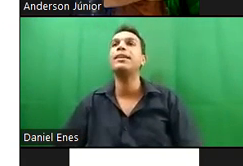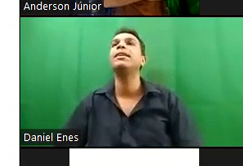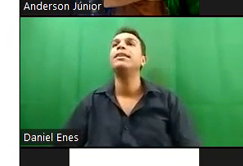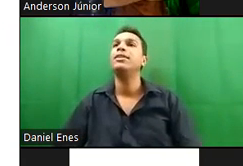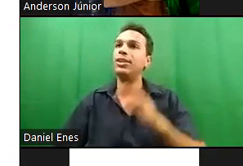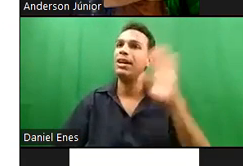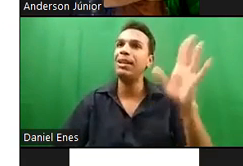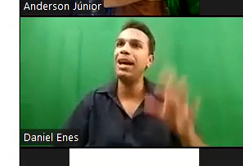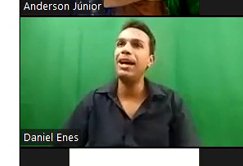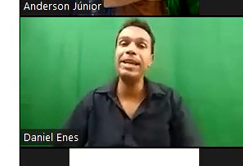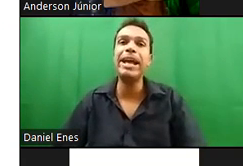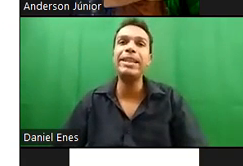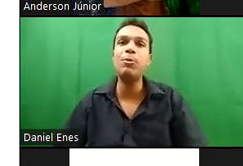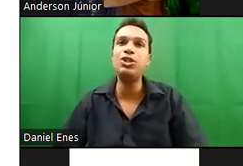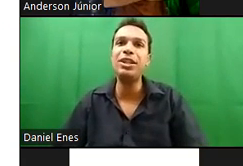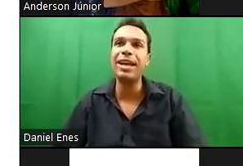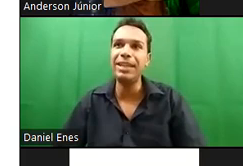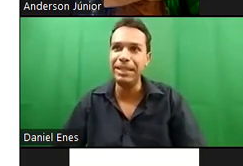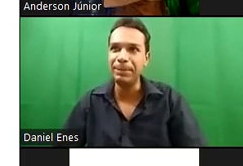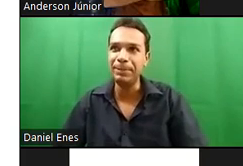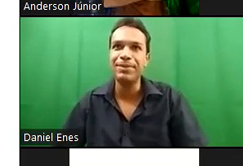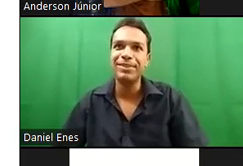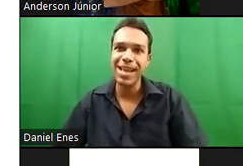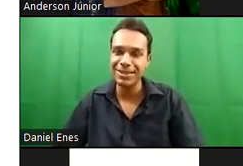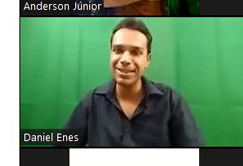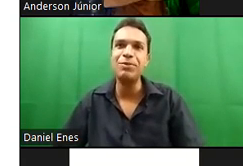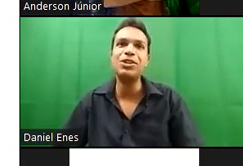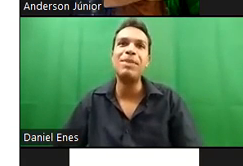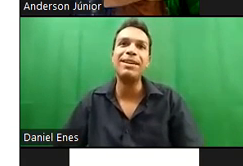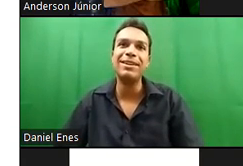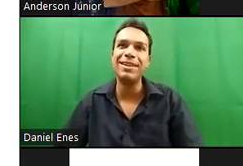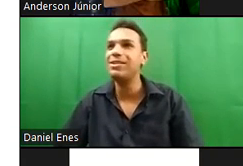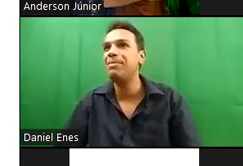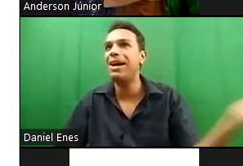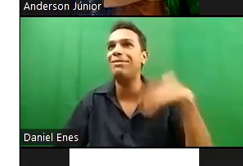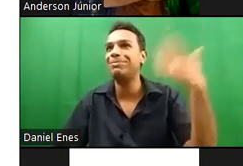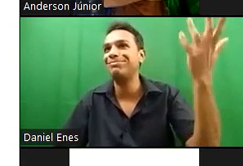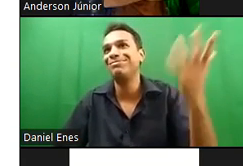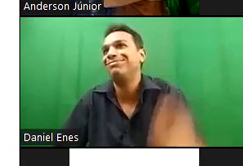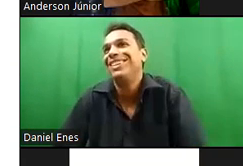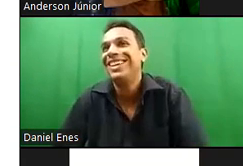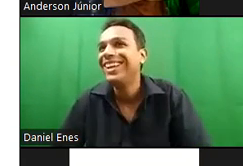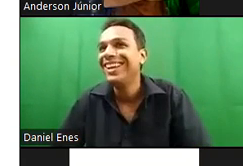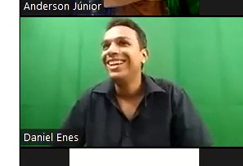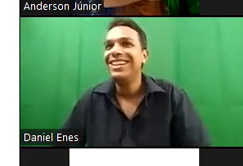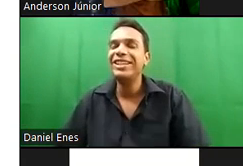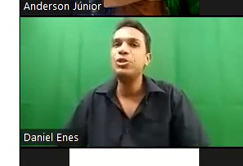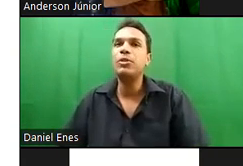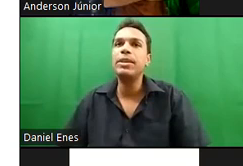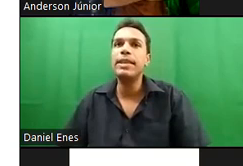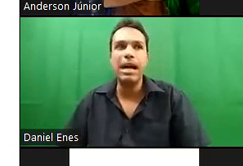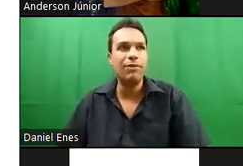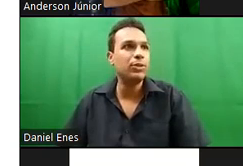fulana. Chegava lá, ih, cadê o mudinho? Tá aí? Tá sim, eu vou chamar ele. Aí chamava, e a